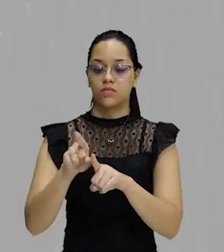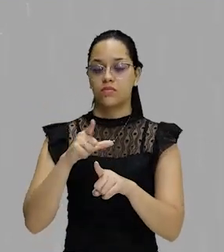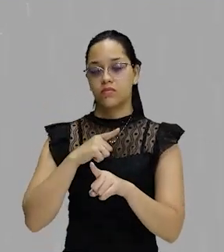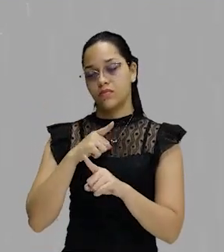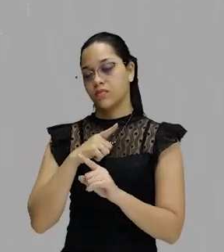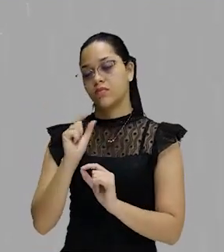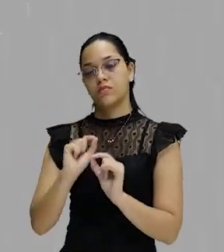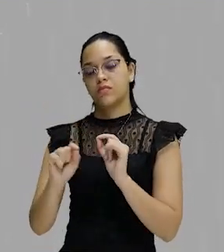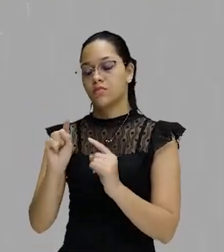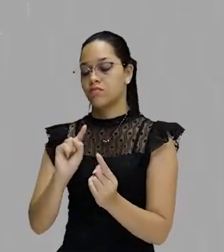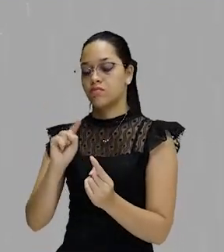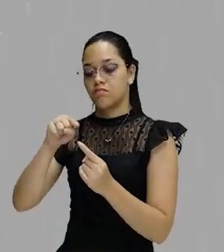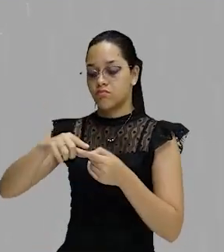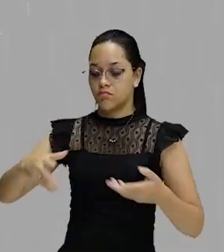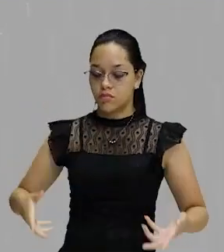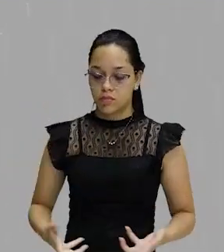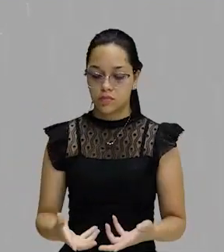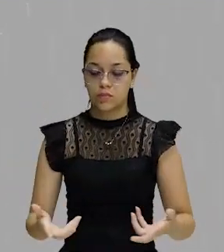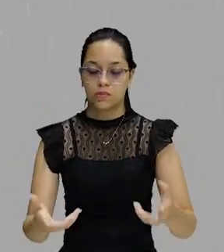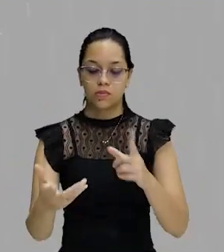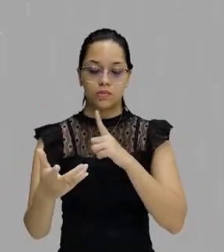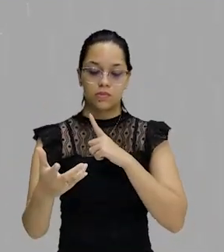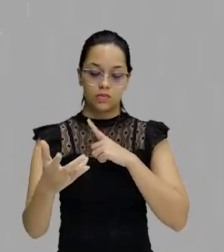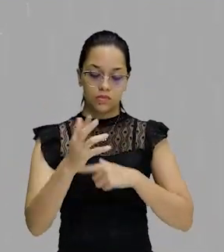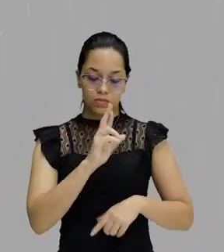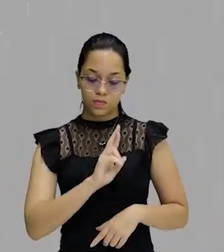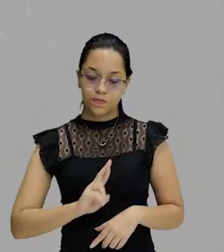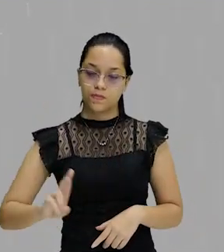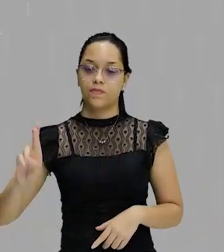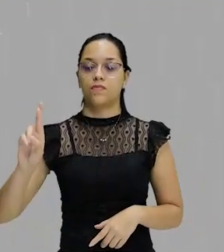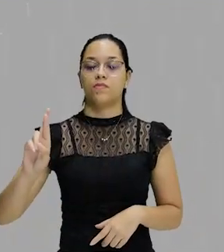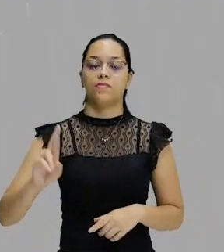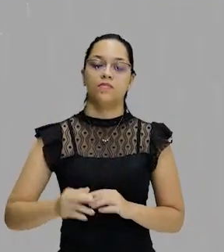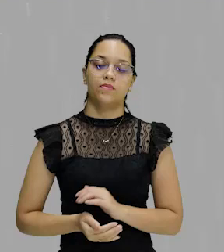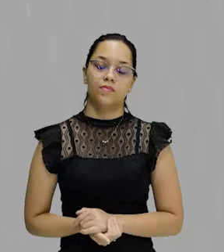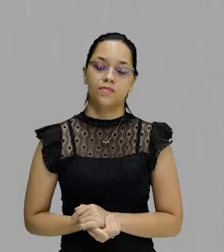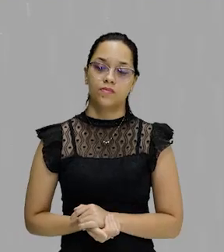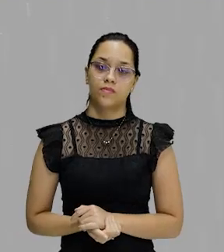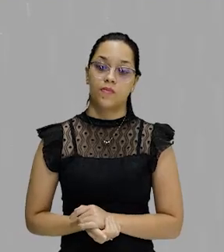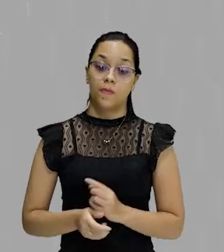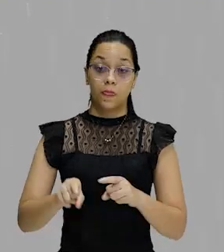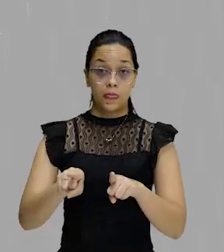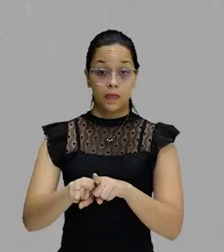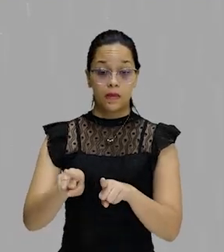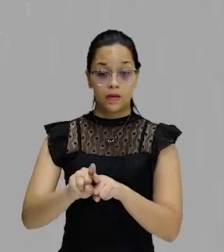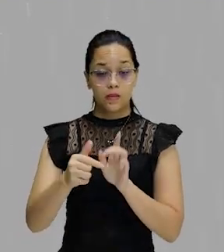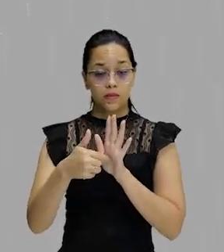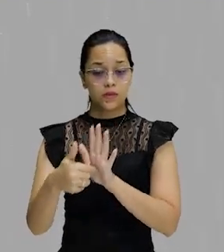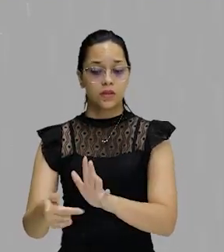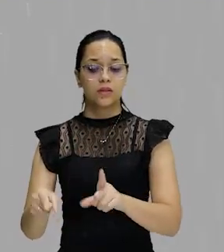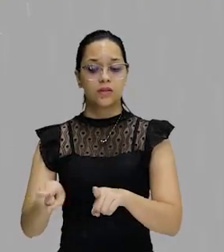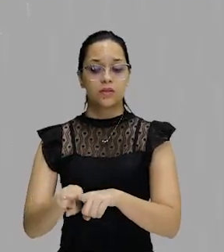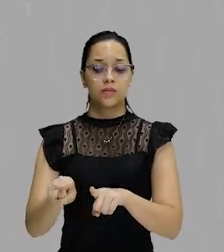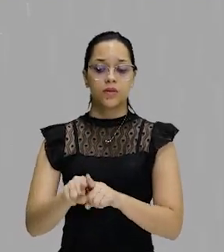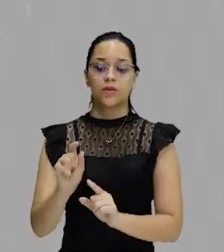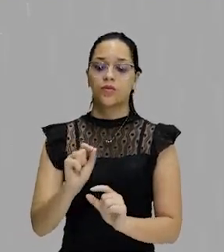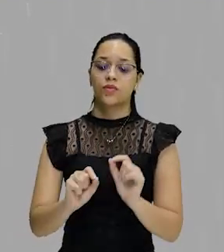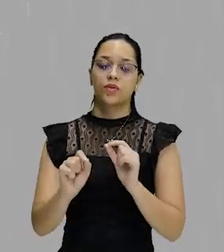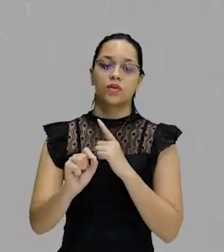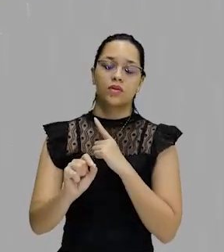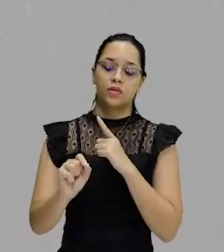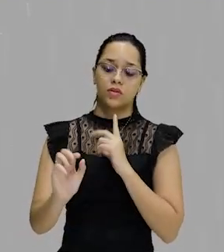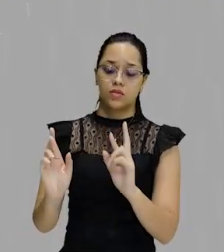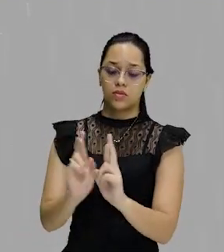renascentista como uma forma de promover a religiosidade. E diríamos até mesmo que